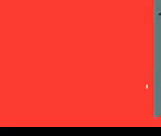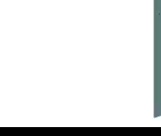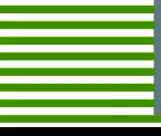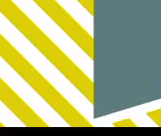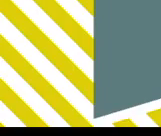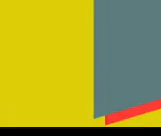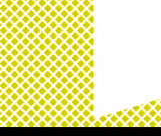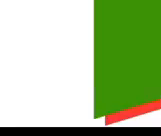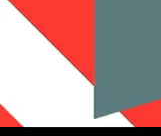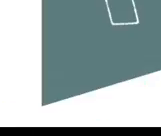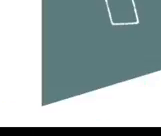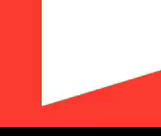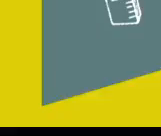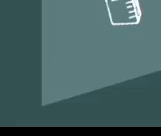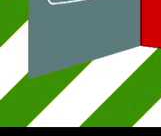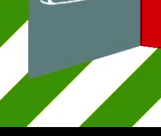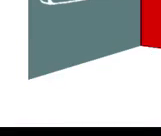E aí